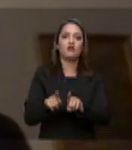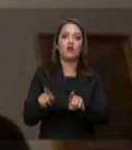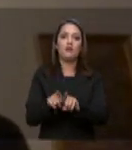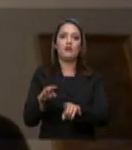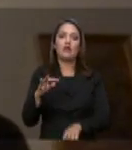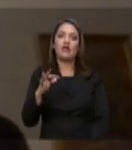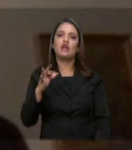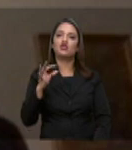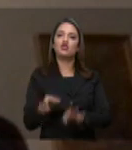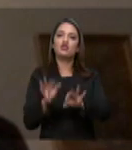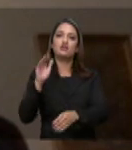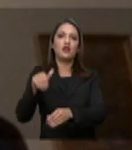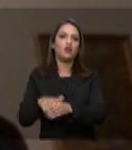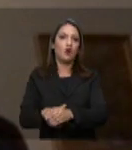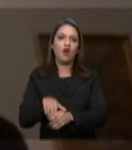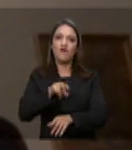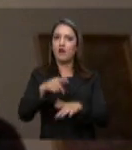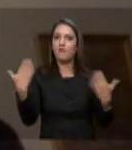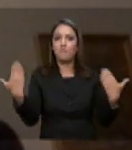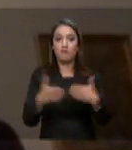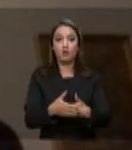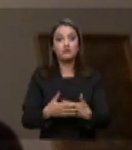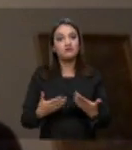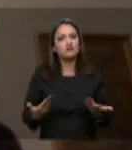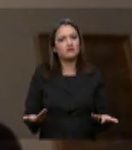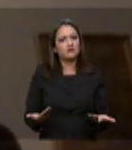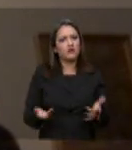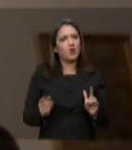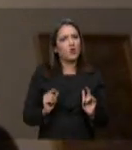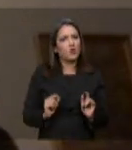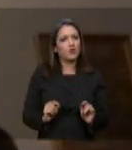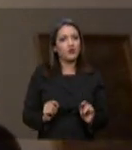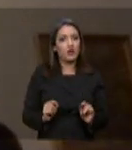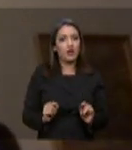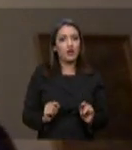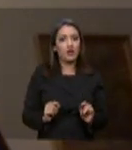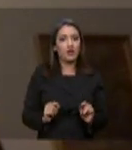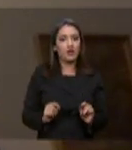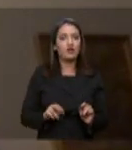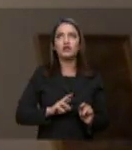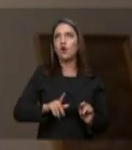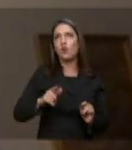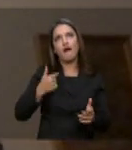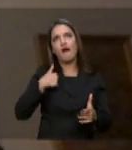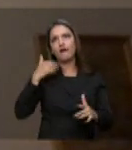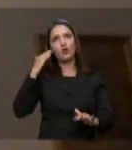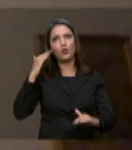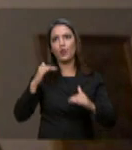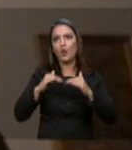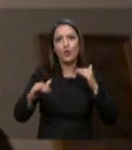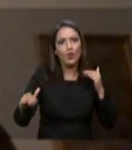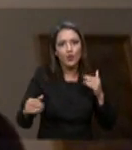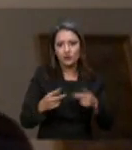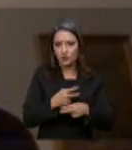não iriam mais existir veja não porque se discorda de algo em relação